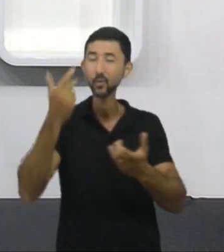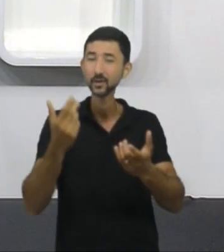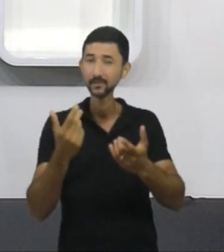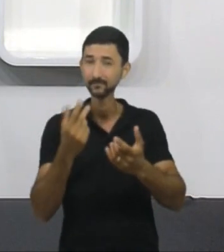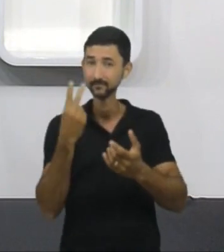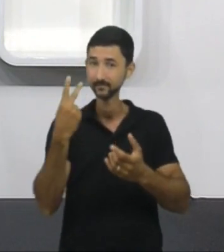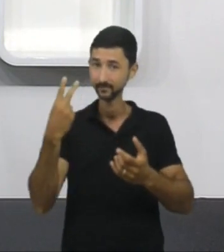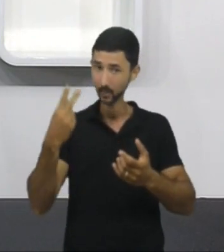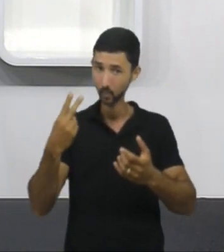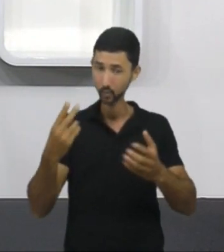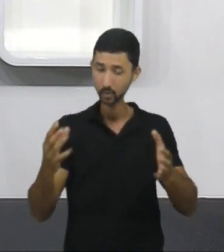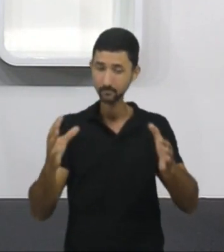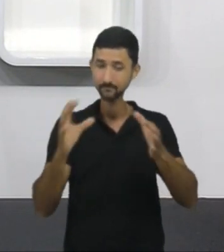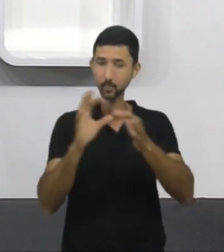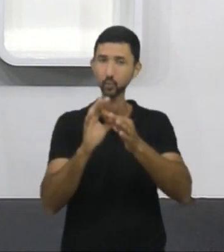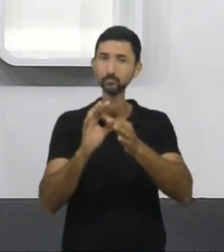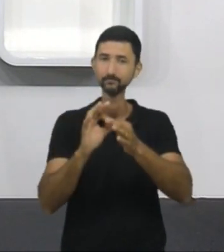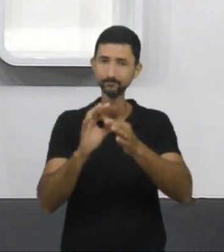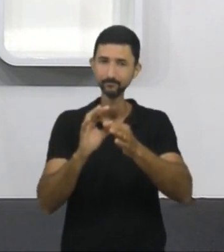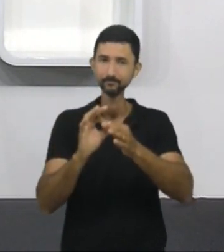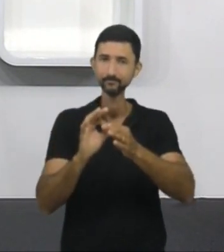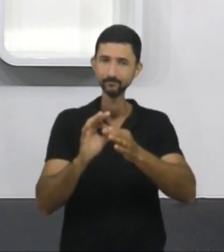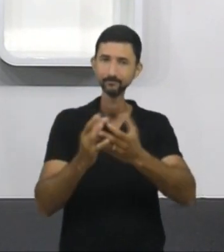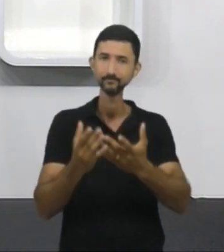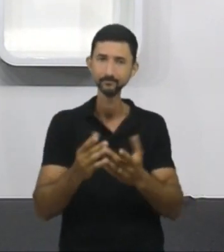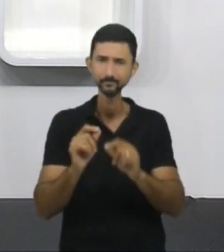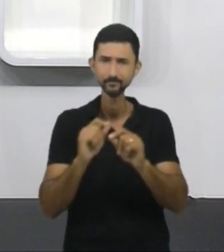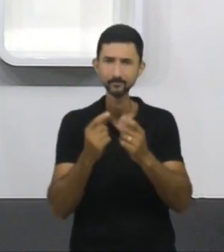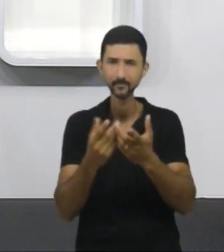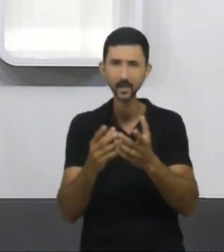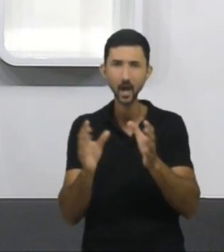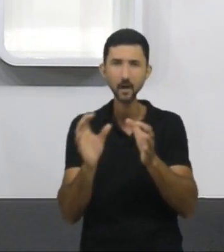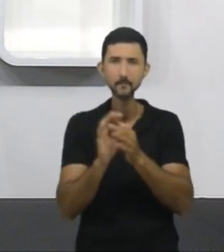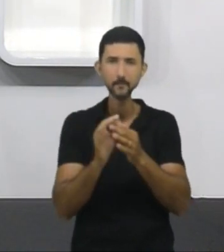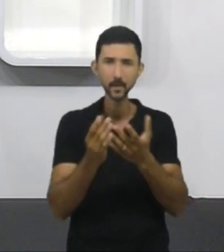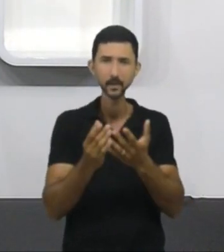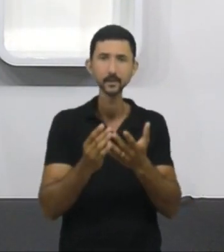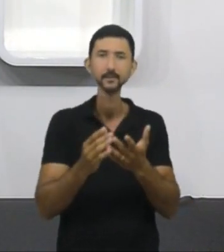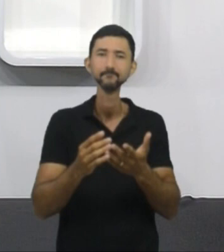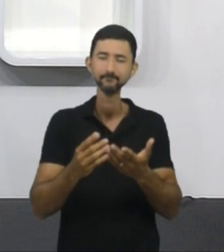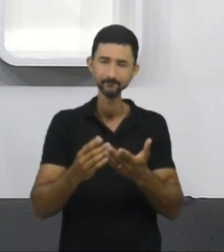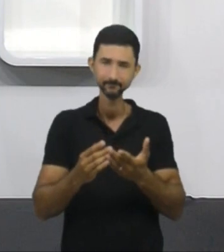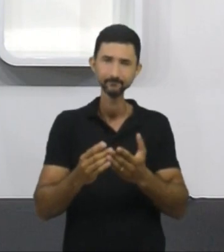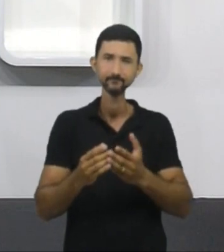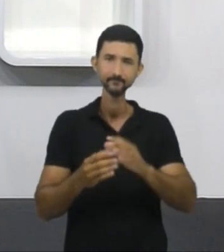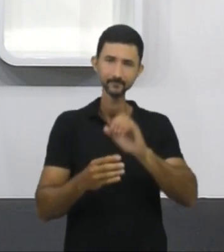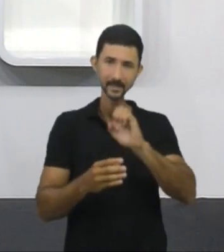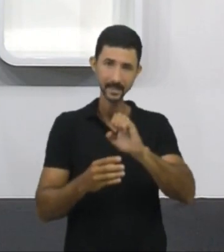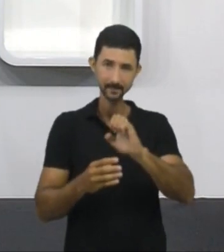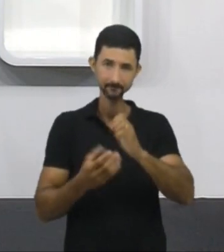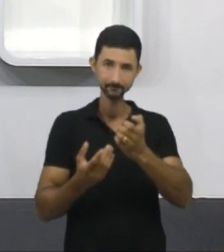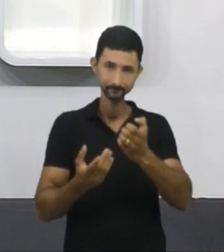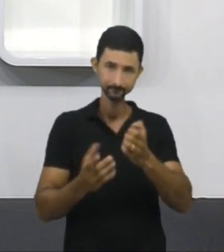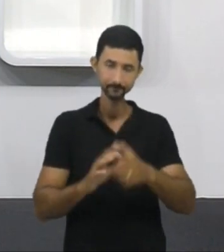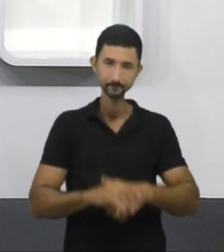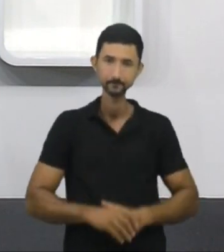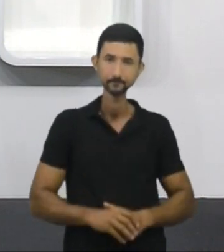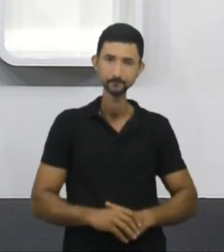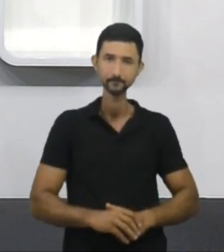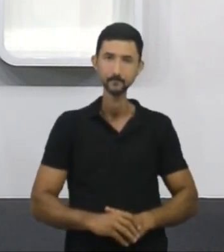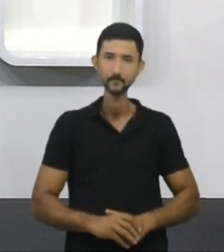vergonha, acrescentada aí no texto, adicionada aí no texto através do conector E,